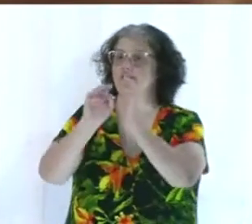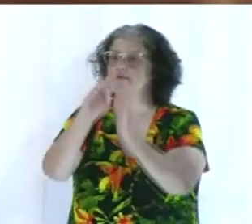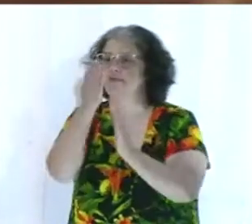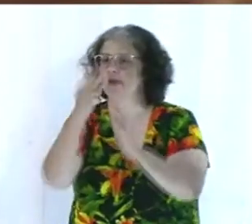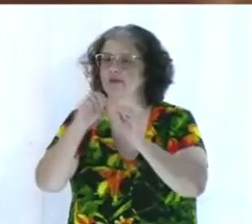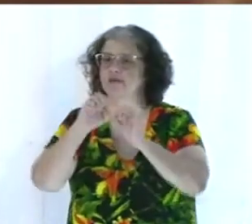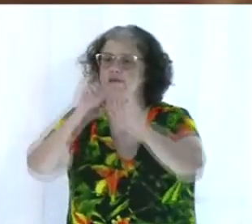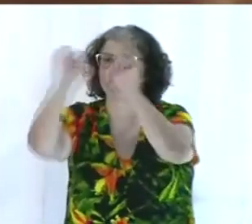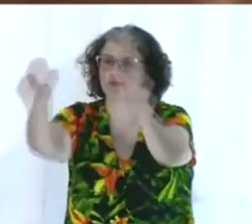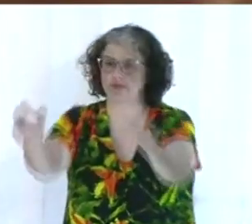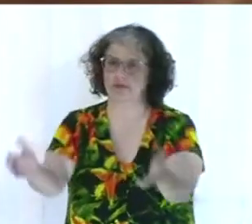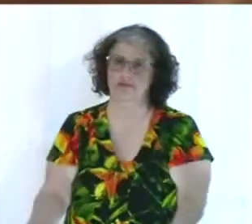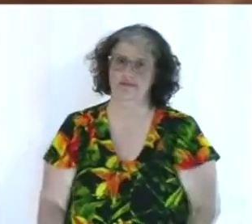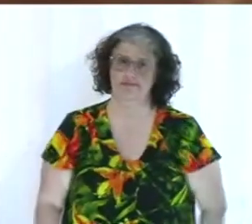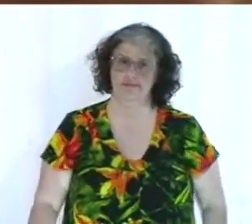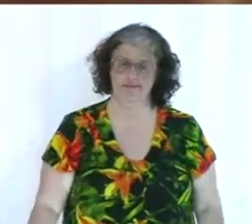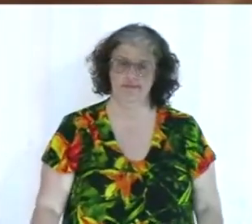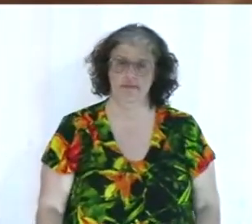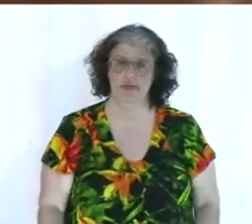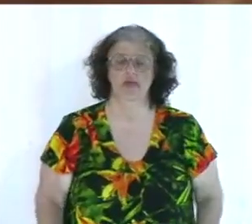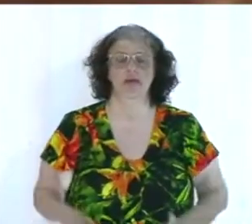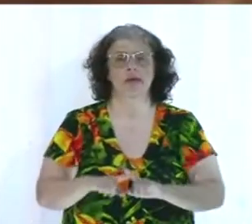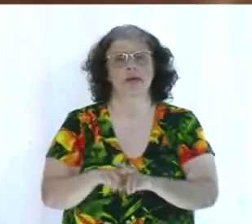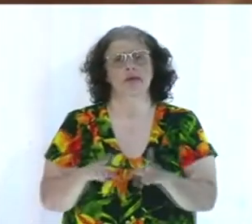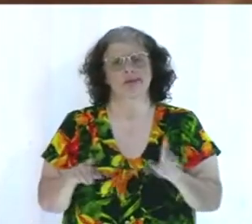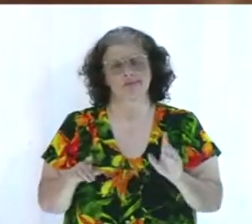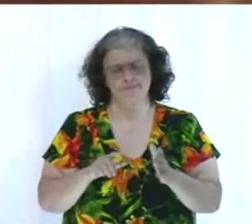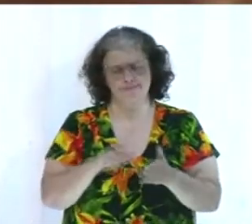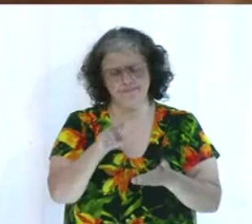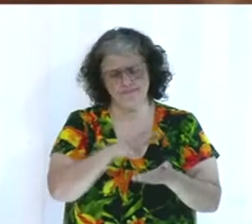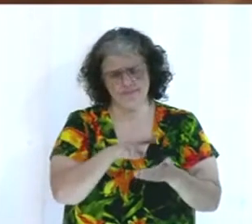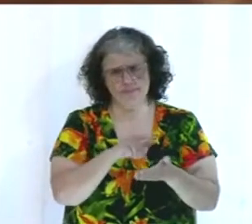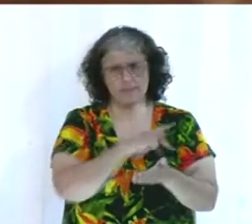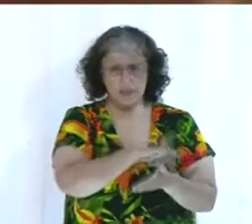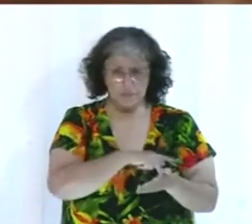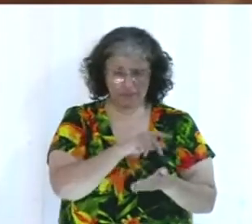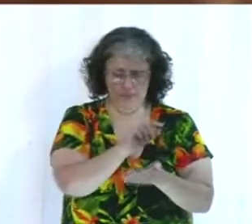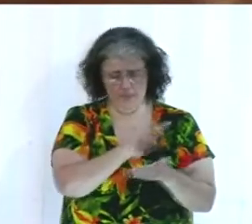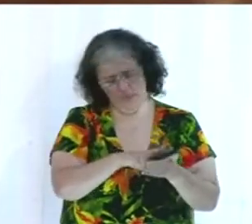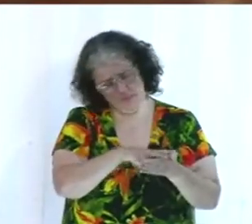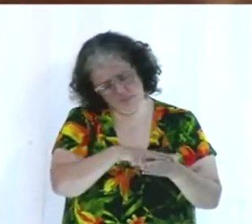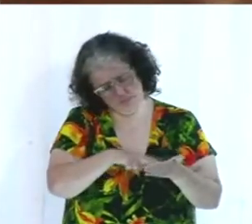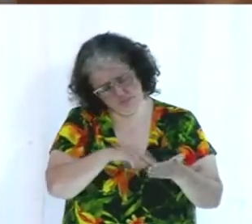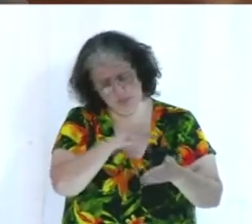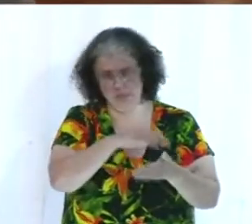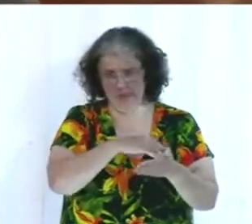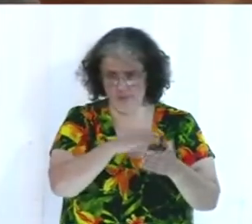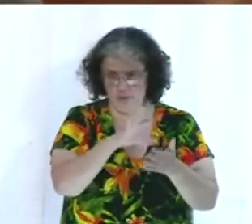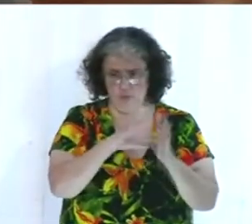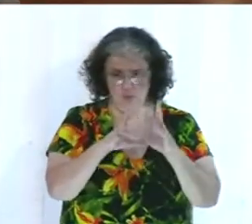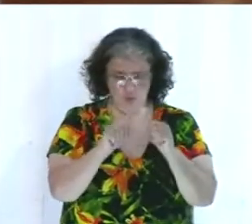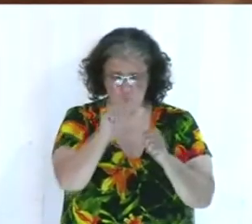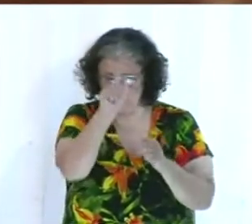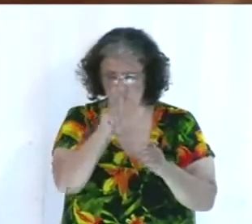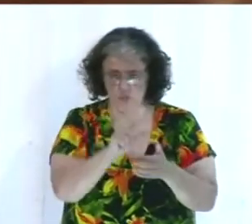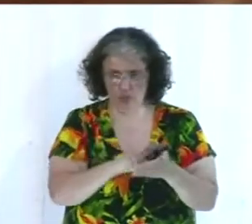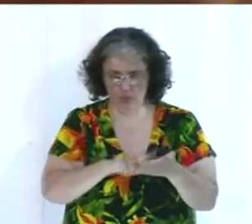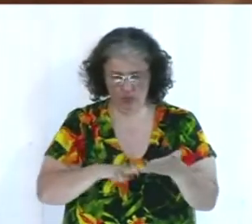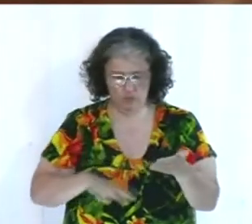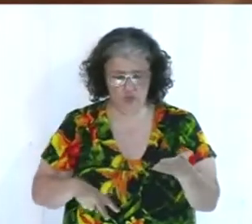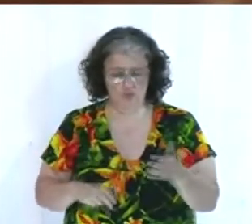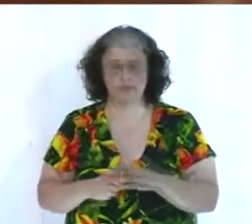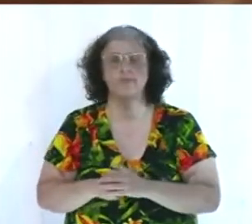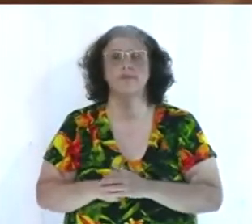É interessante que Paulo, ao longo de toda essa epístola, ele vai defender não só o seu apostolado, como eu